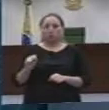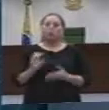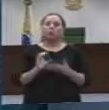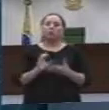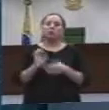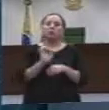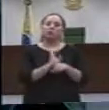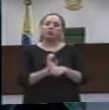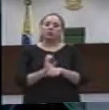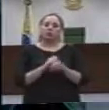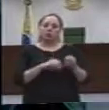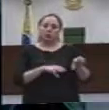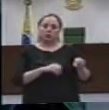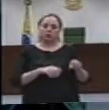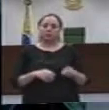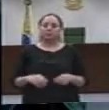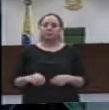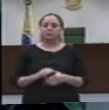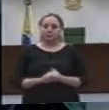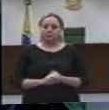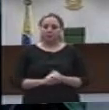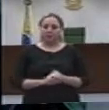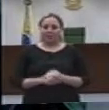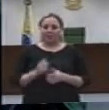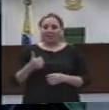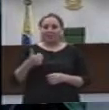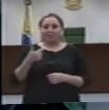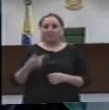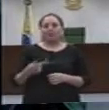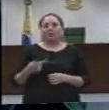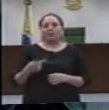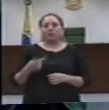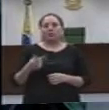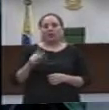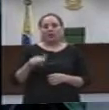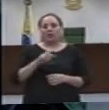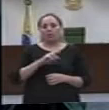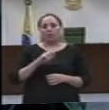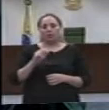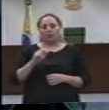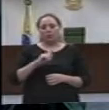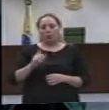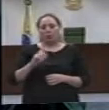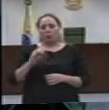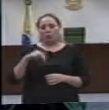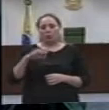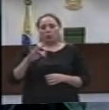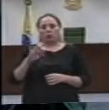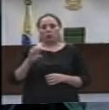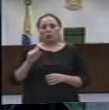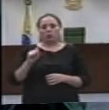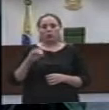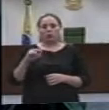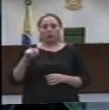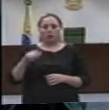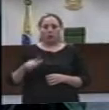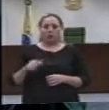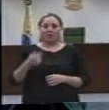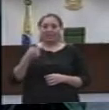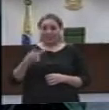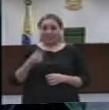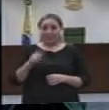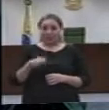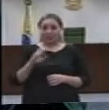dessas 17 são de caráter não confessional sete são de caráter constitucional